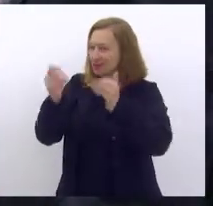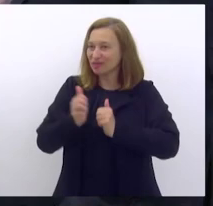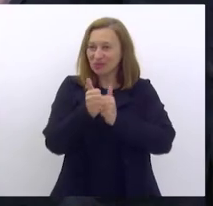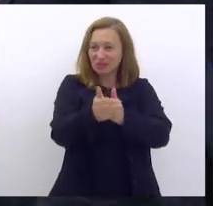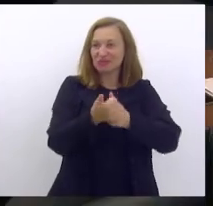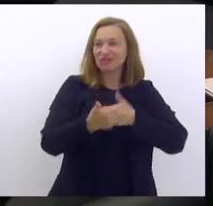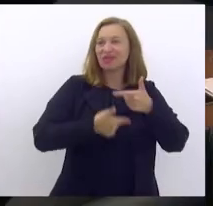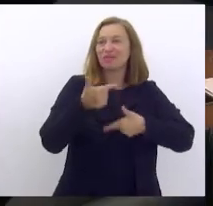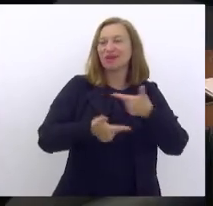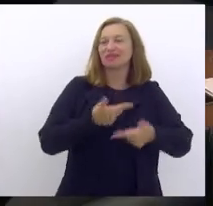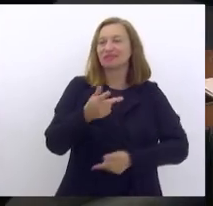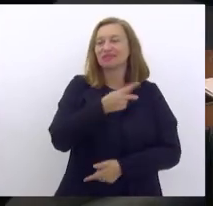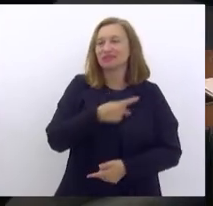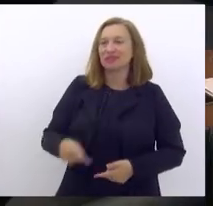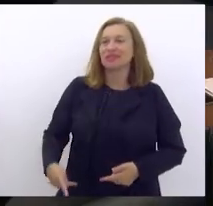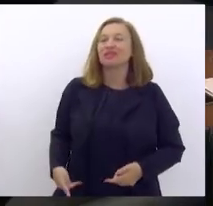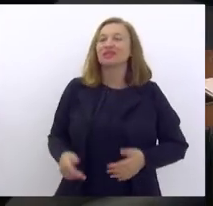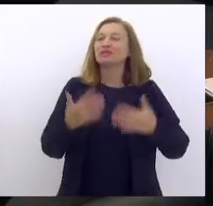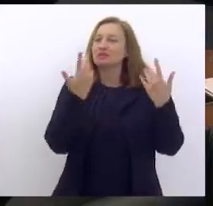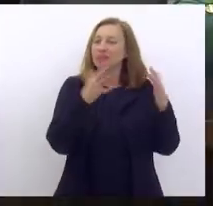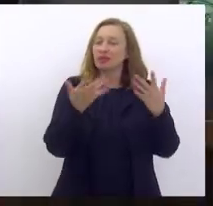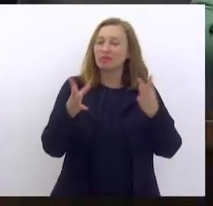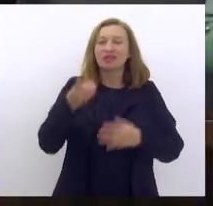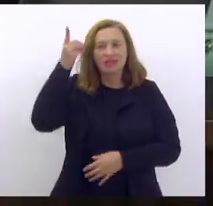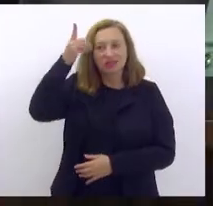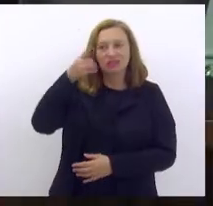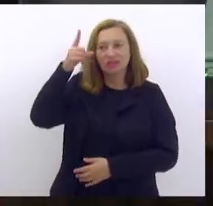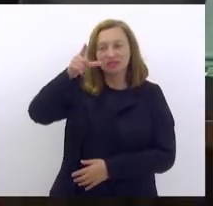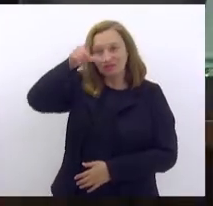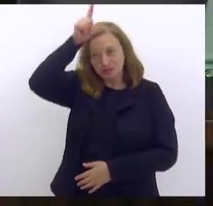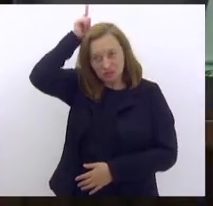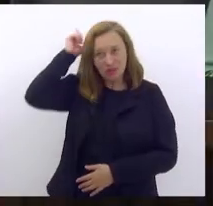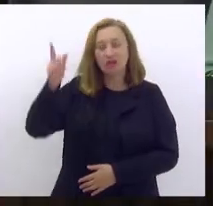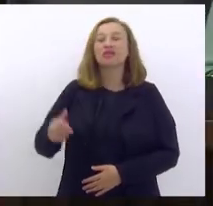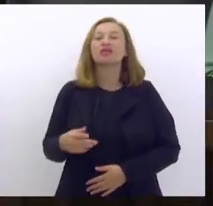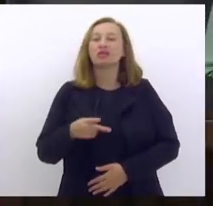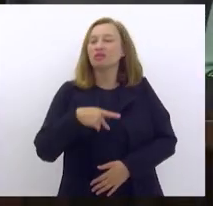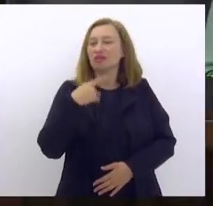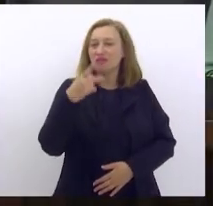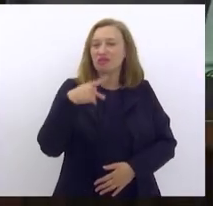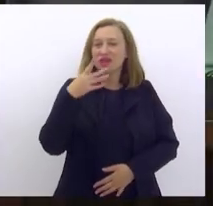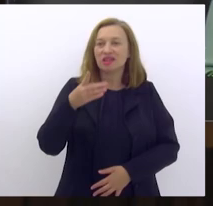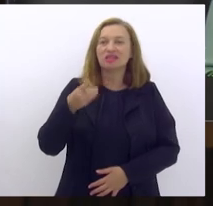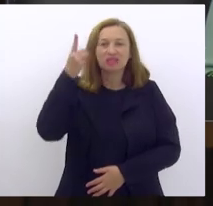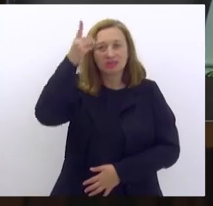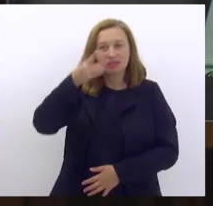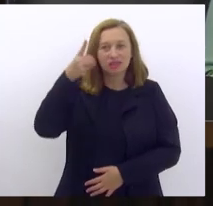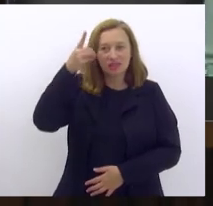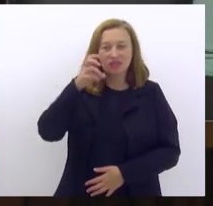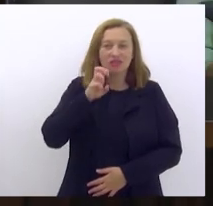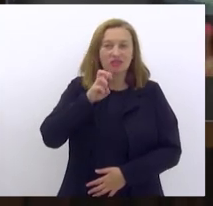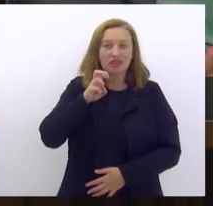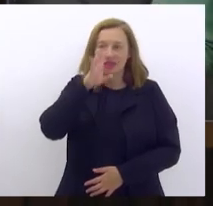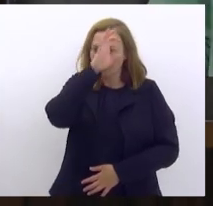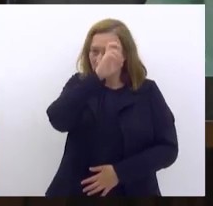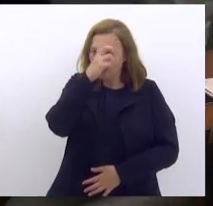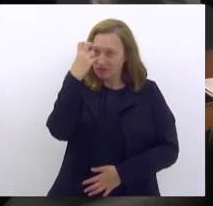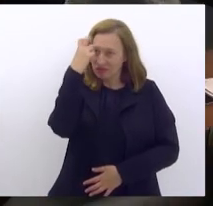Excelência. Parabéns, nosso nobre deputado Luiz Paulo. Com a palavra, nossa deputada Verônica